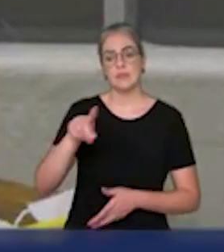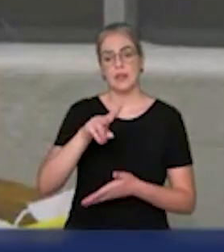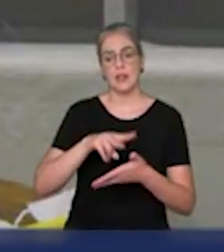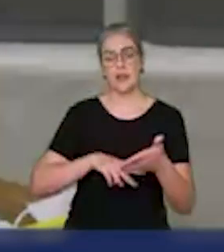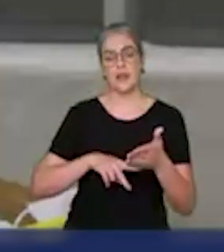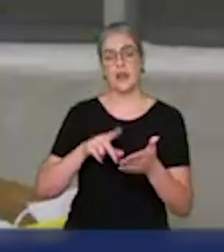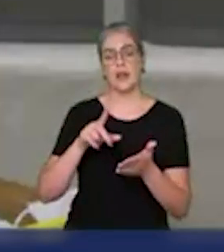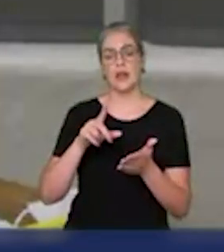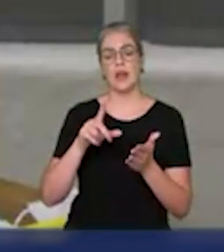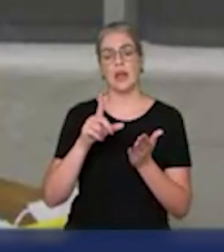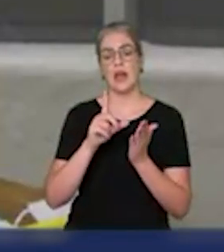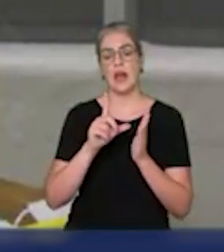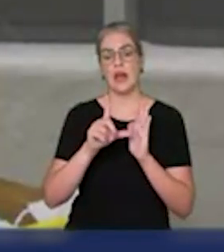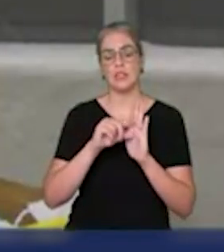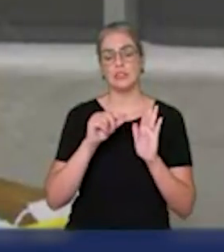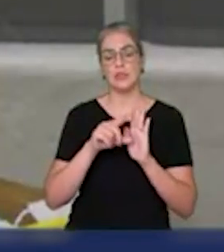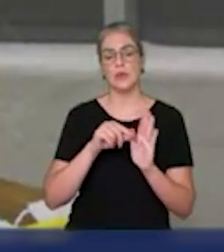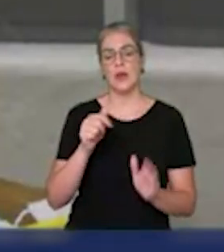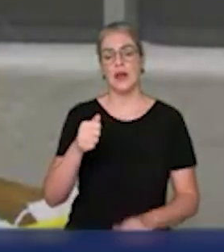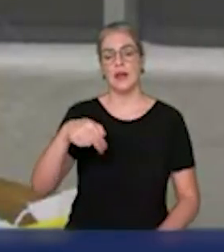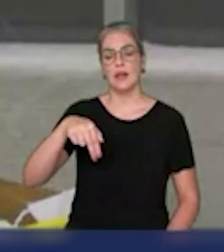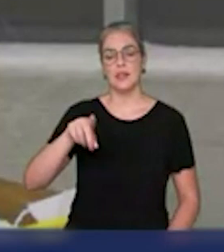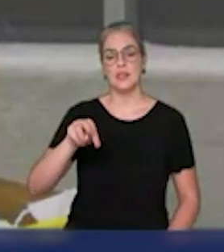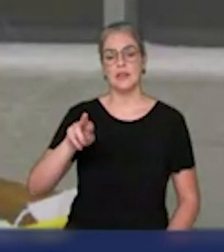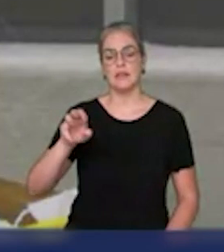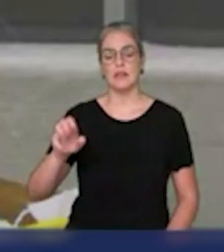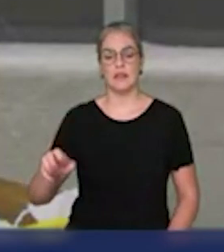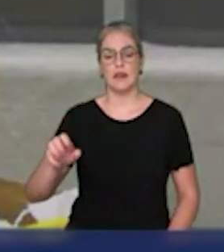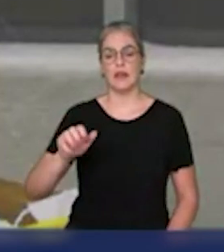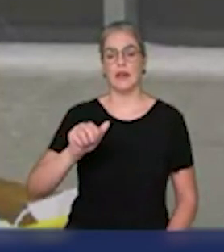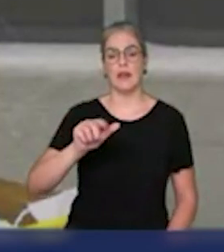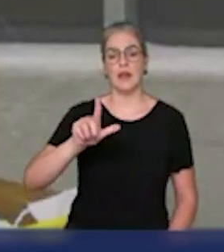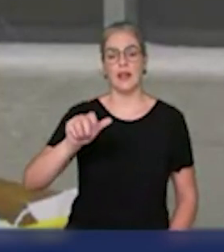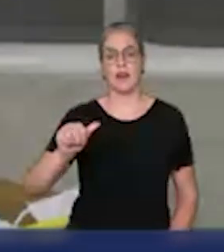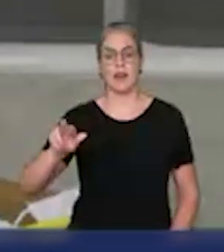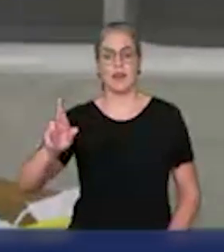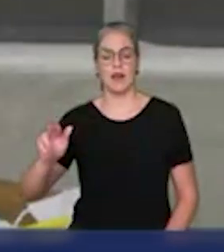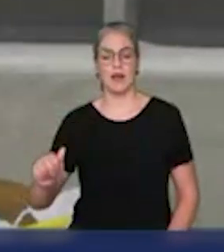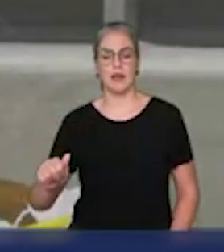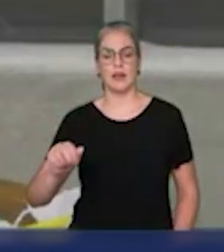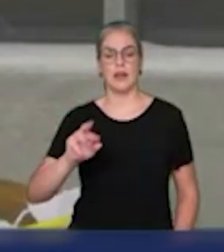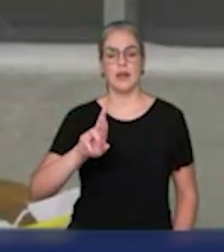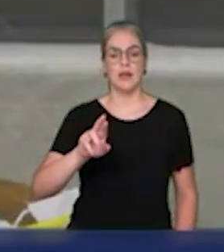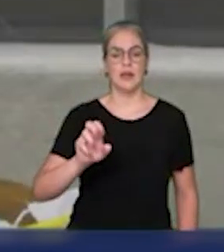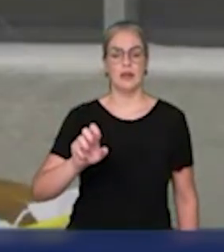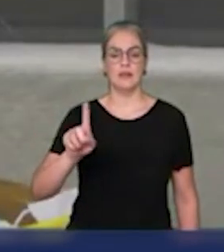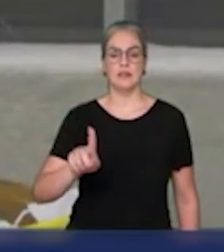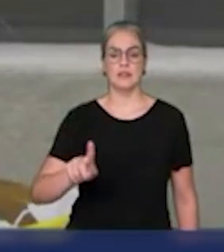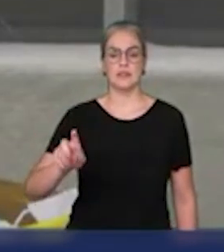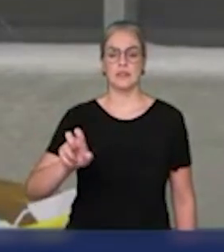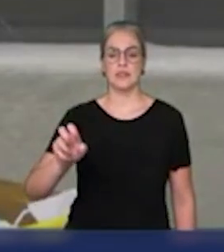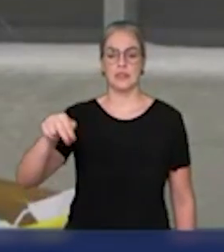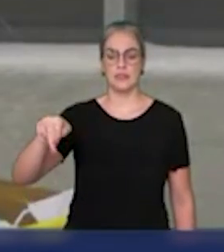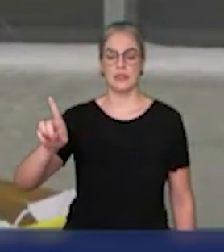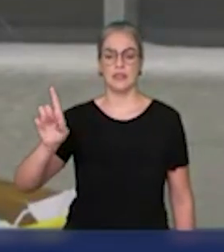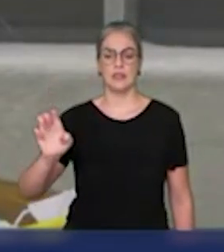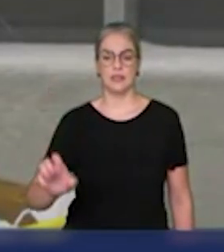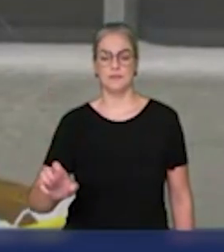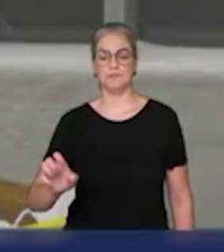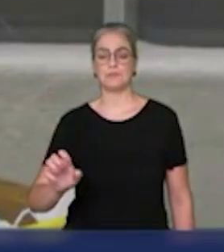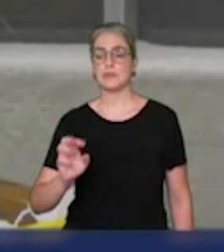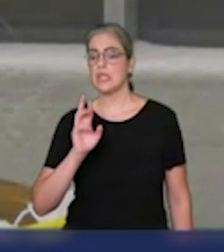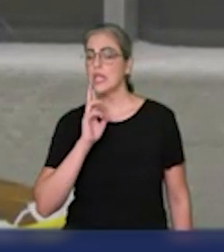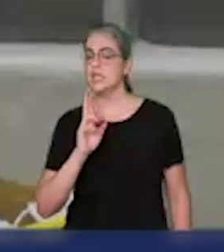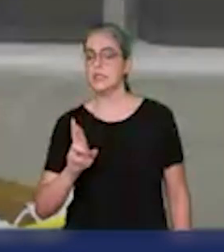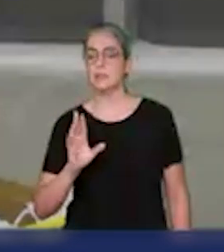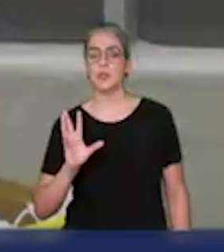Lara Rezende, respondendo a todas as questões do presidente do Banco Central. E mais, ele foi presidente do